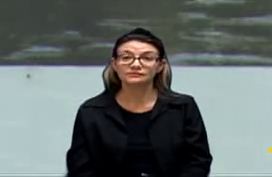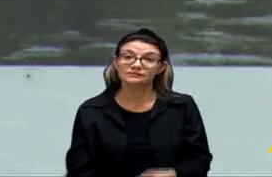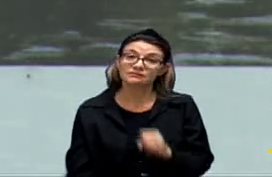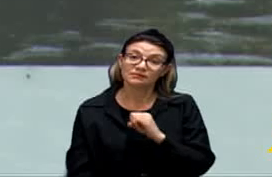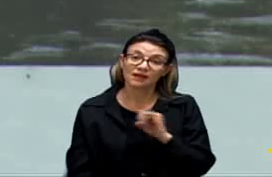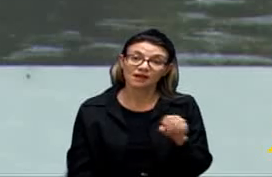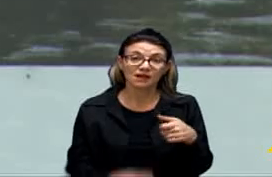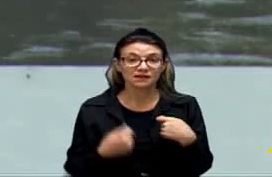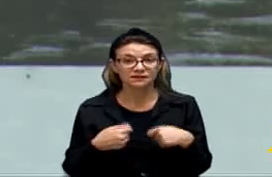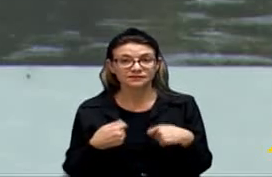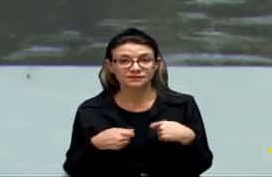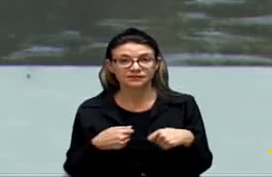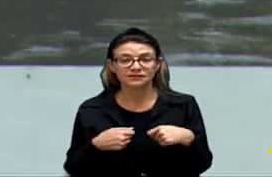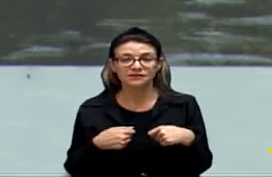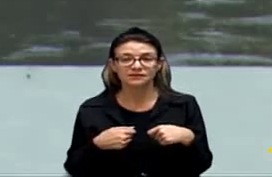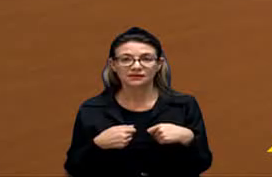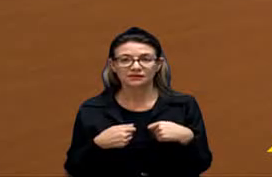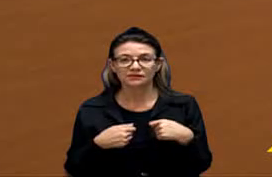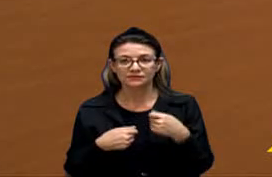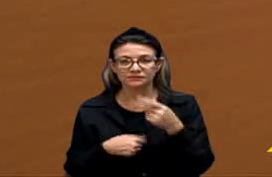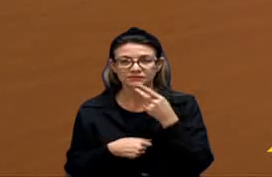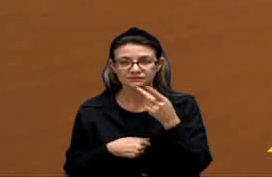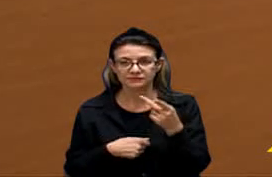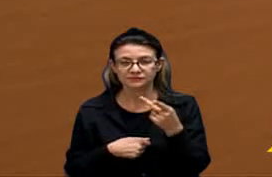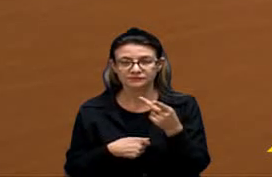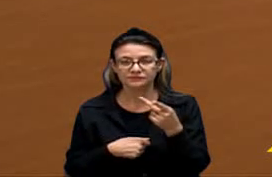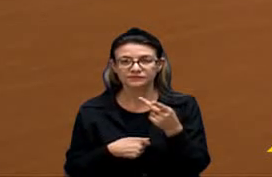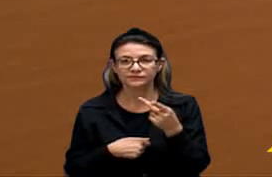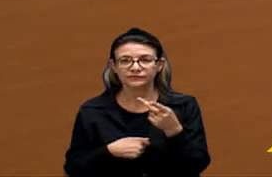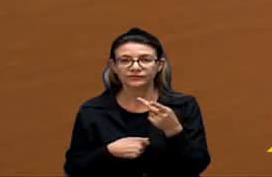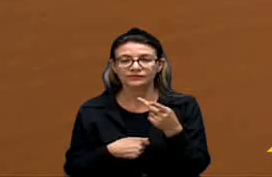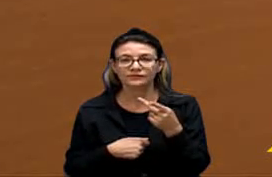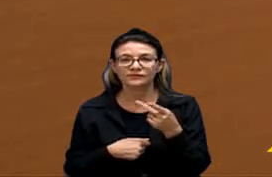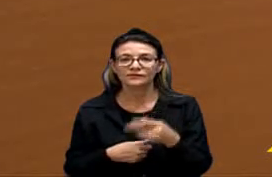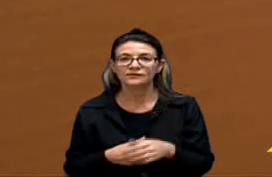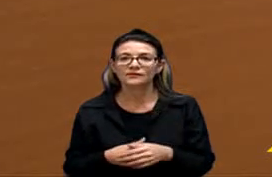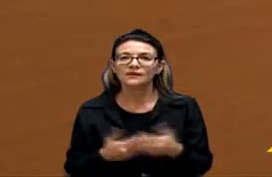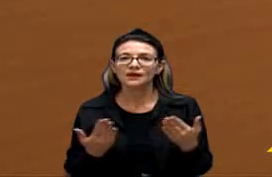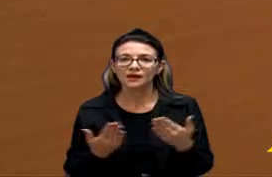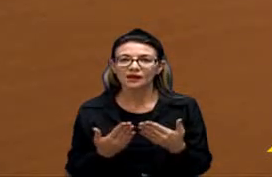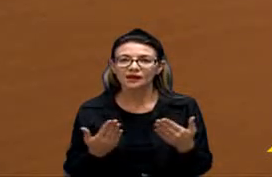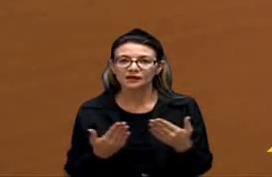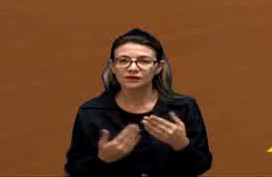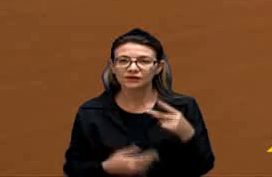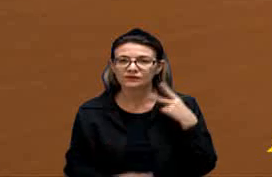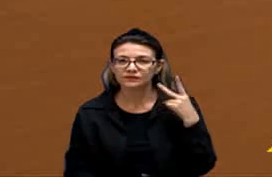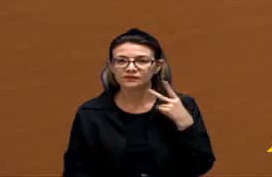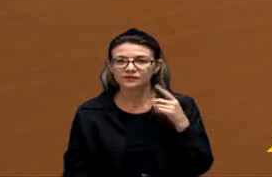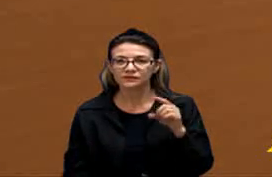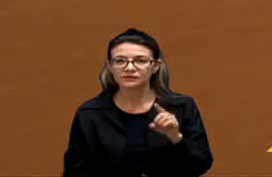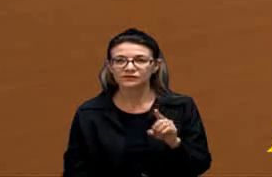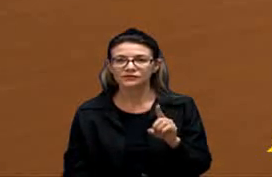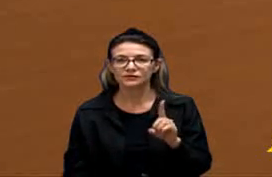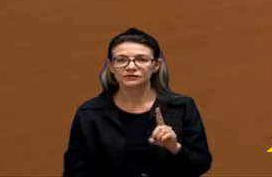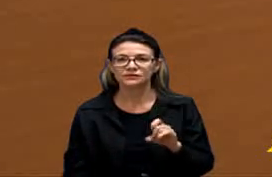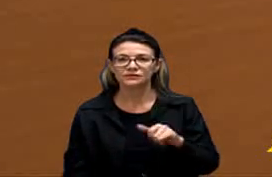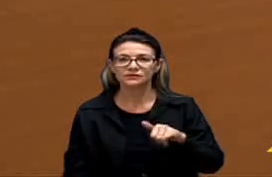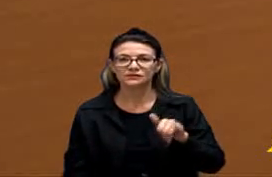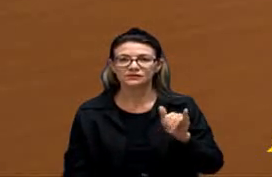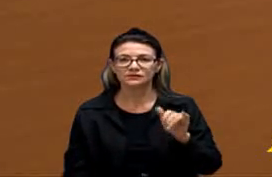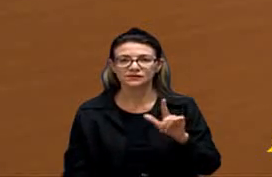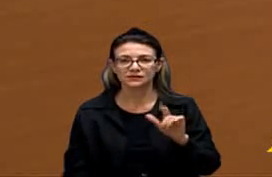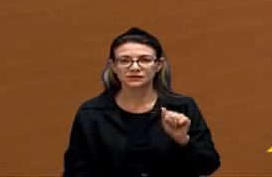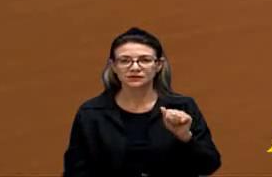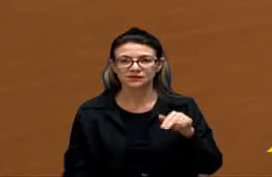Vereador eh nós temos escrito agora o vereador que vai falar no tempo dele que é o vereador dyan Dantas e a vereadora Iara